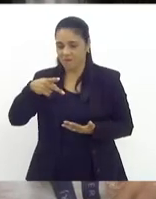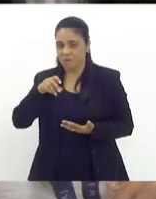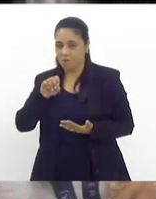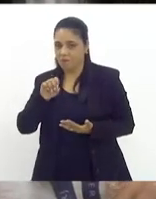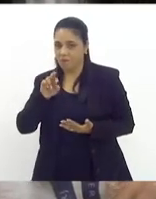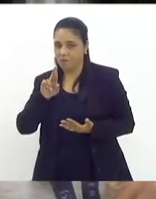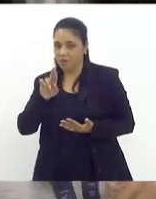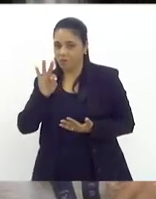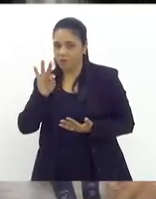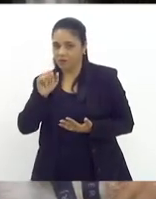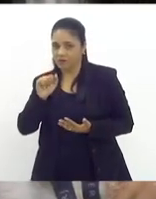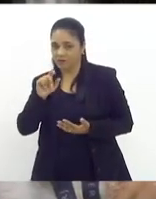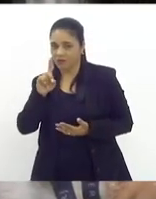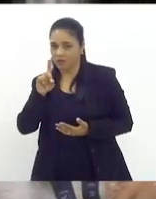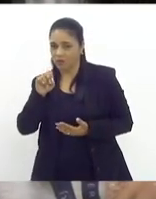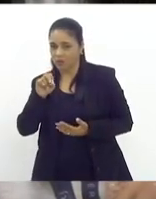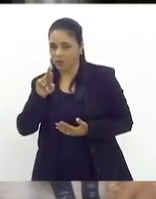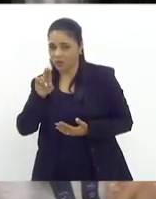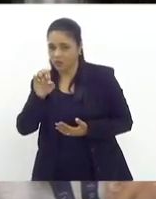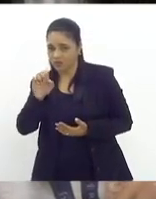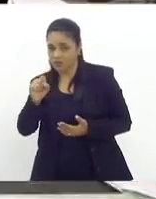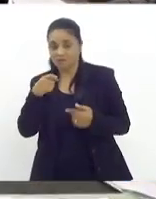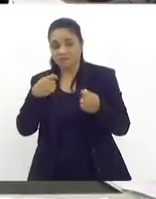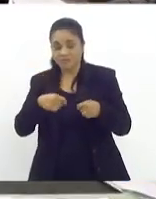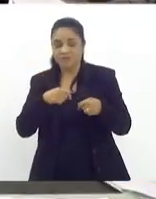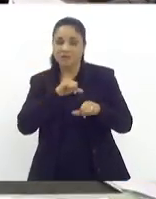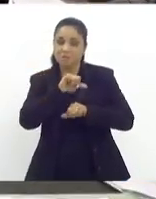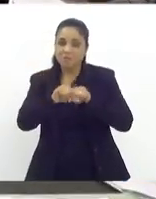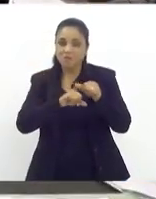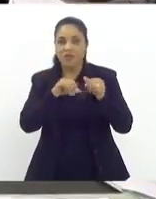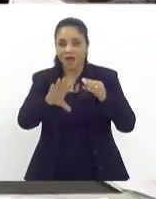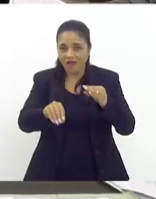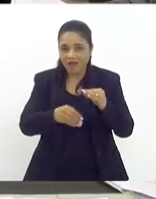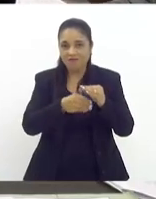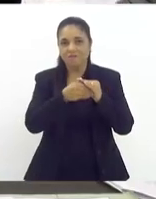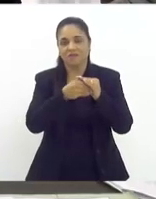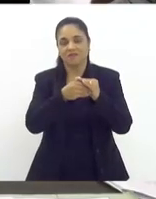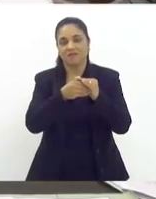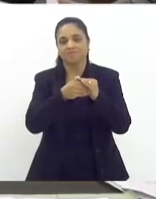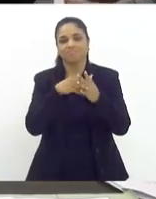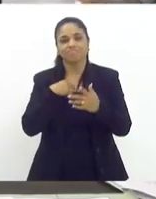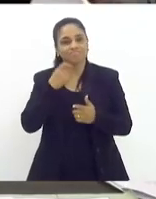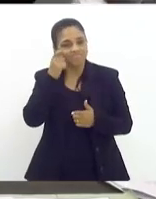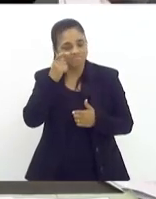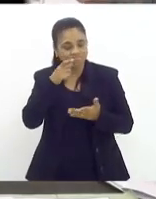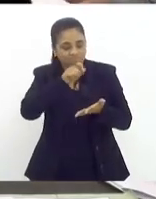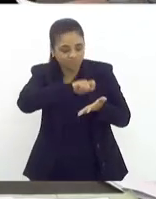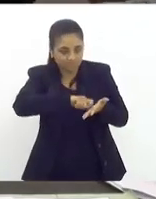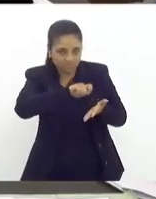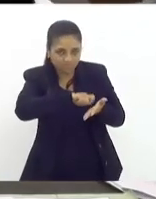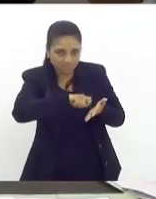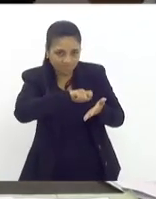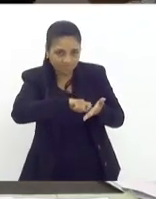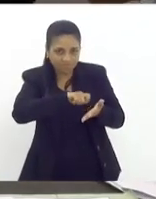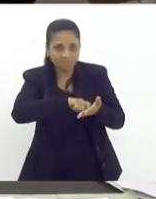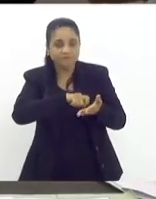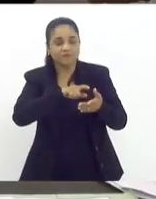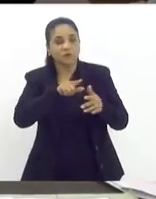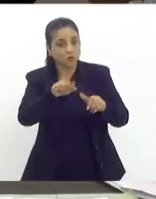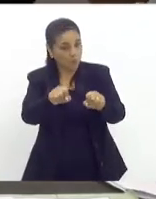Então deixa. Vai ter que alterar a emenda de plenário. Importante botar aí uma anotação para quando for a plenário, Vossa